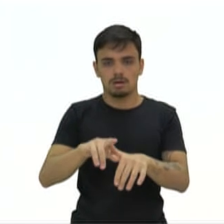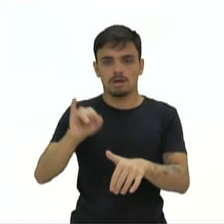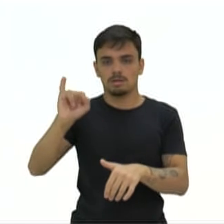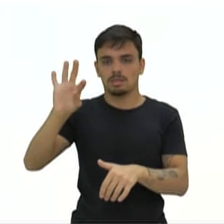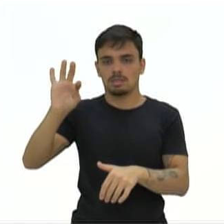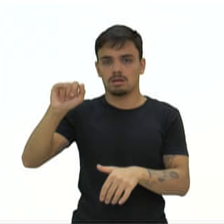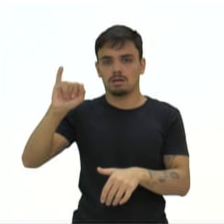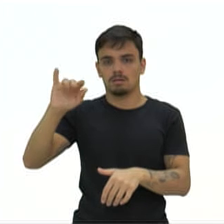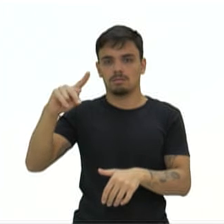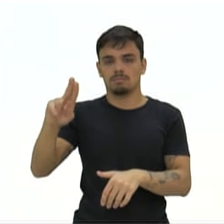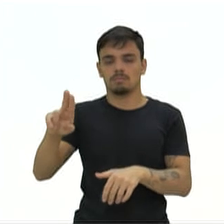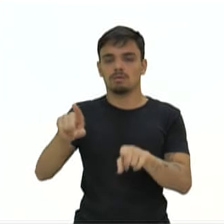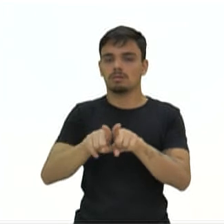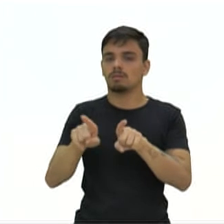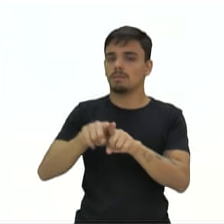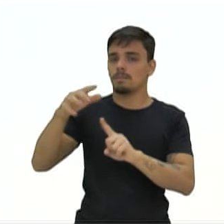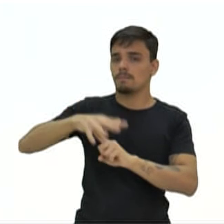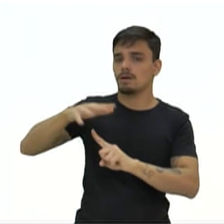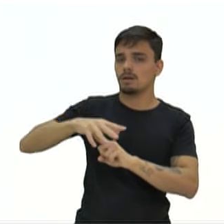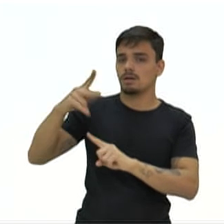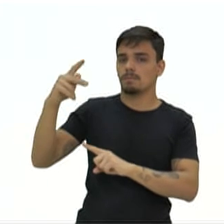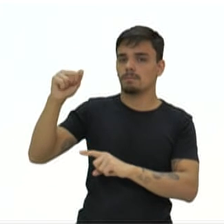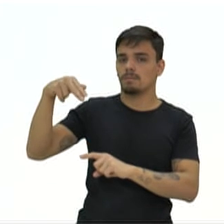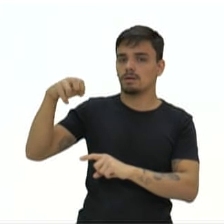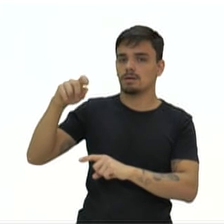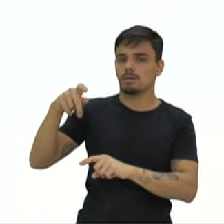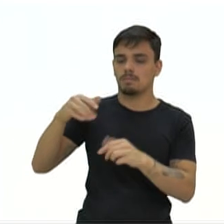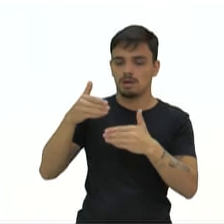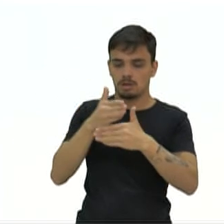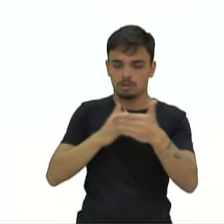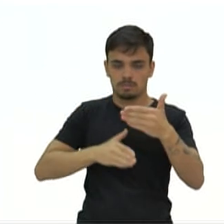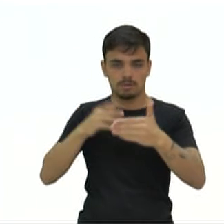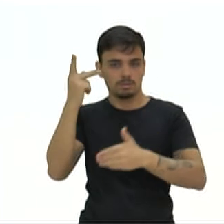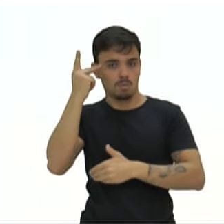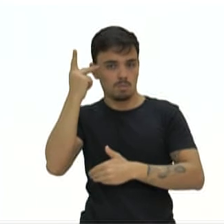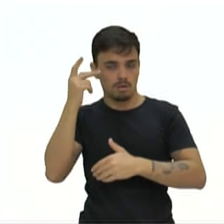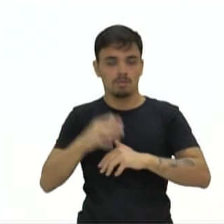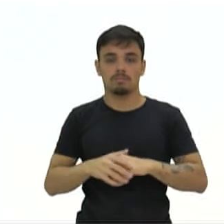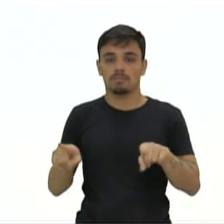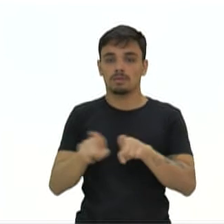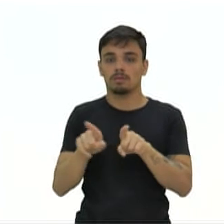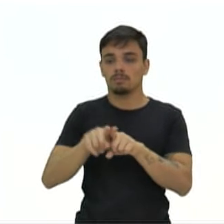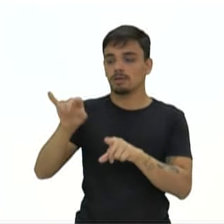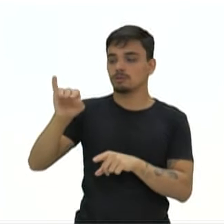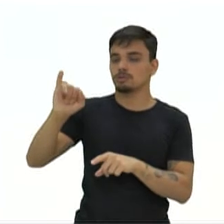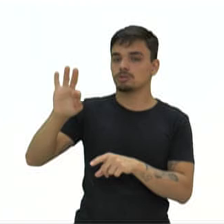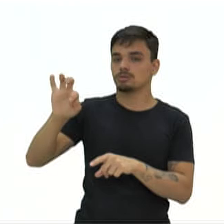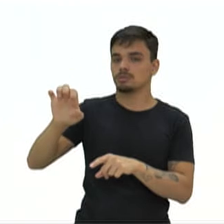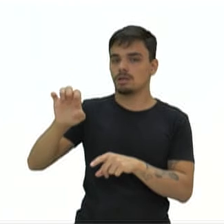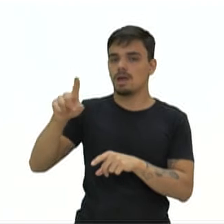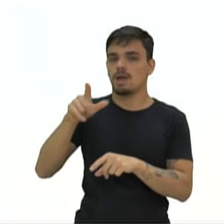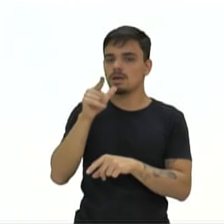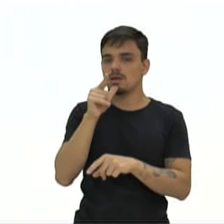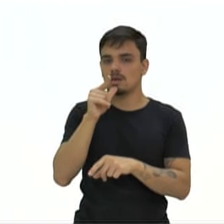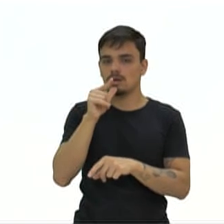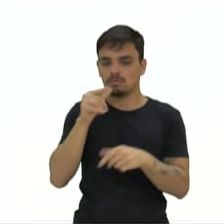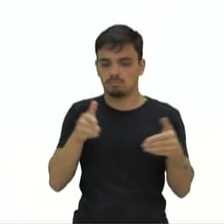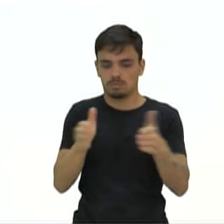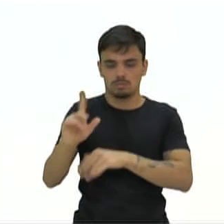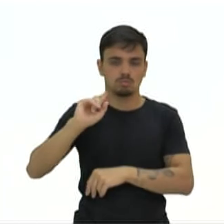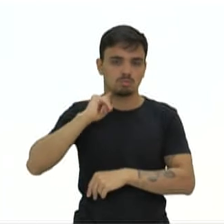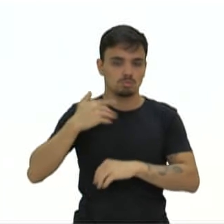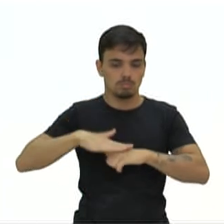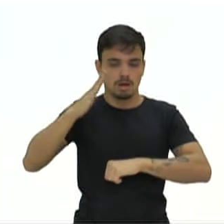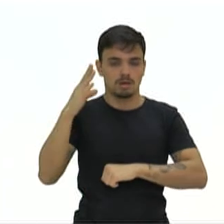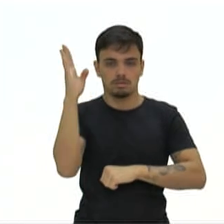Itaipu. Rio Paranapanema, que faz divisa entre Paraná e São Paulo. O Rio Tietê, o rio mais poluído do Brasil. O